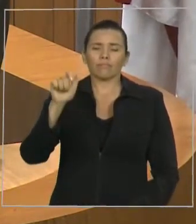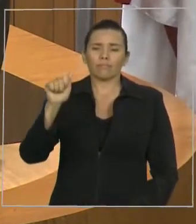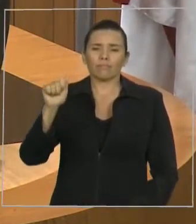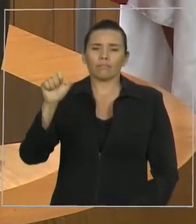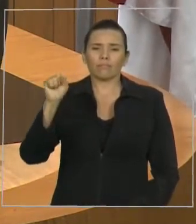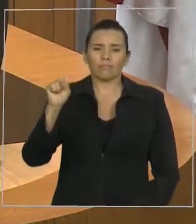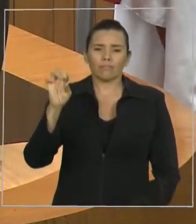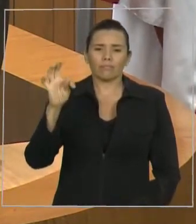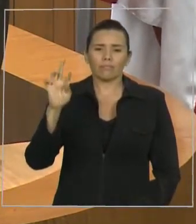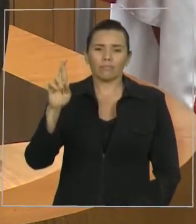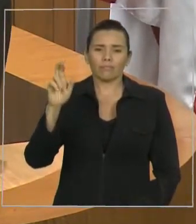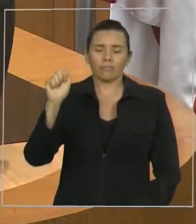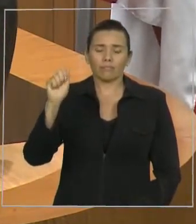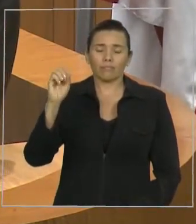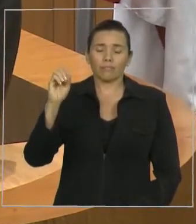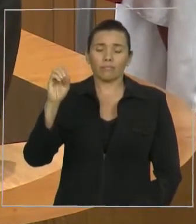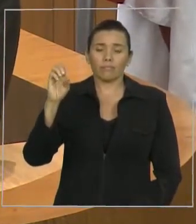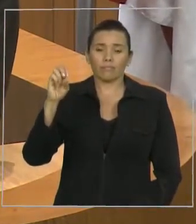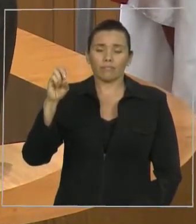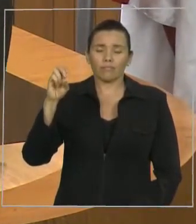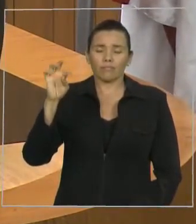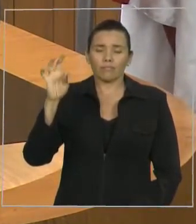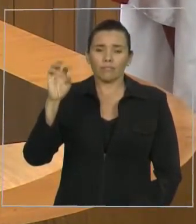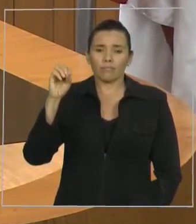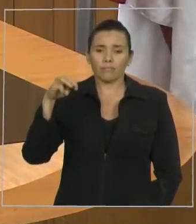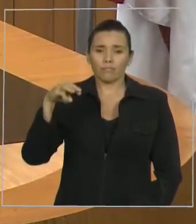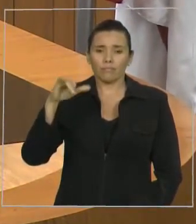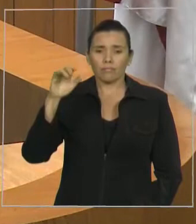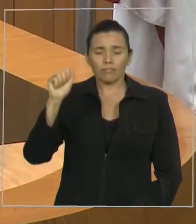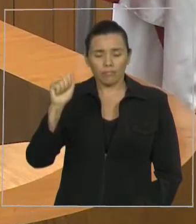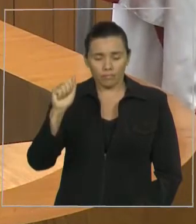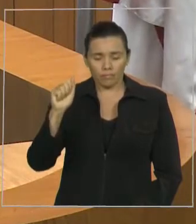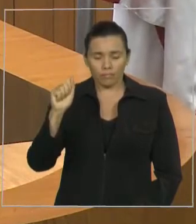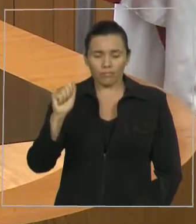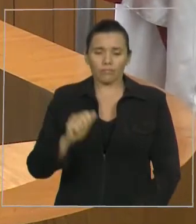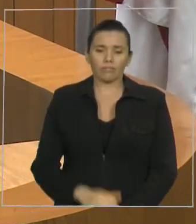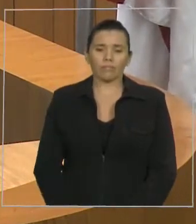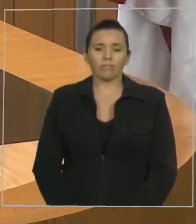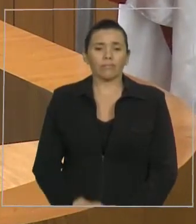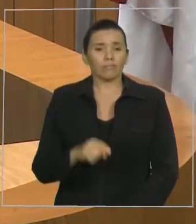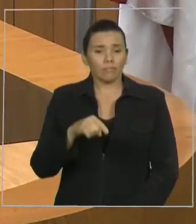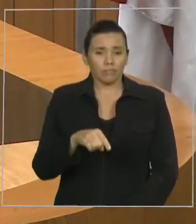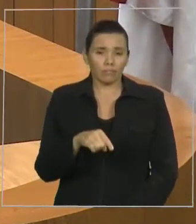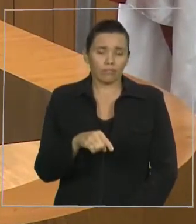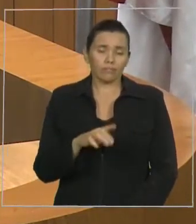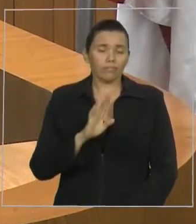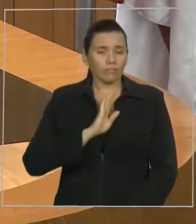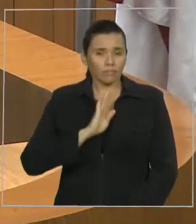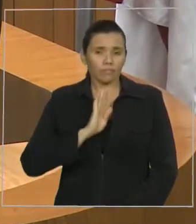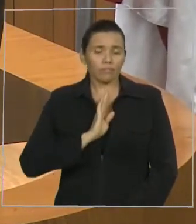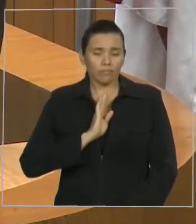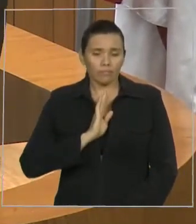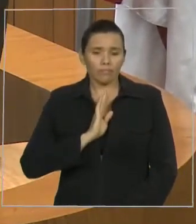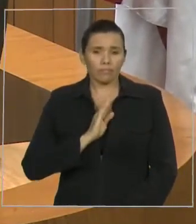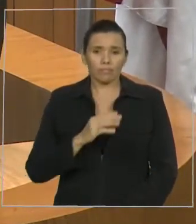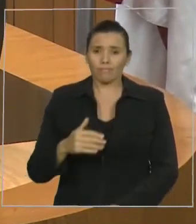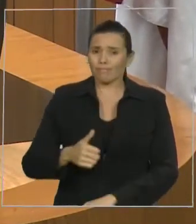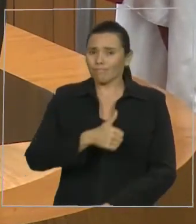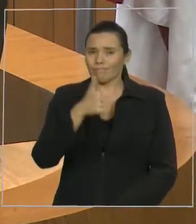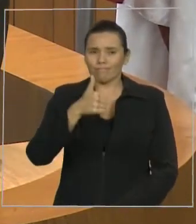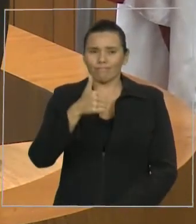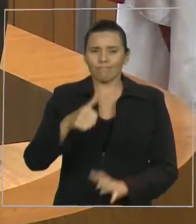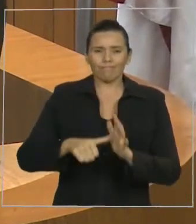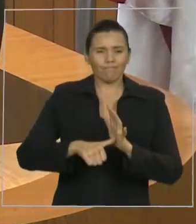gastrostomia via endoscópica lá em Bacabal, no serviço público. Que grande vitória, né? A primeira cirurgia